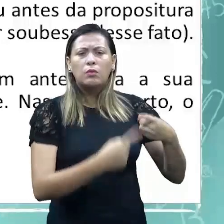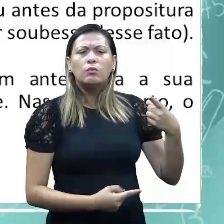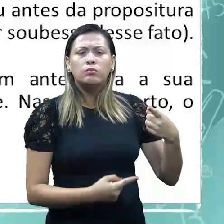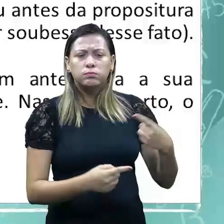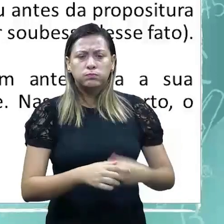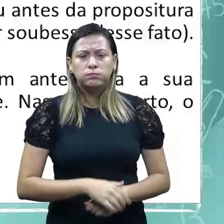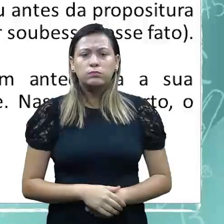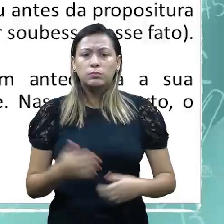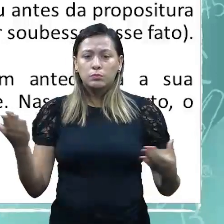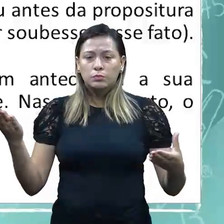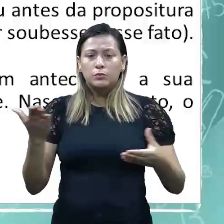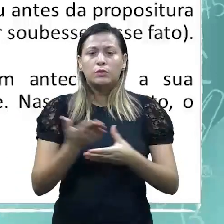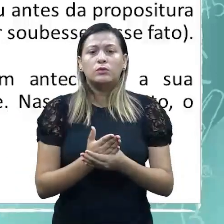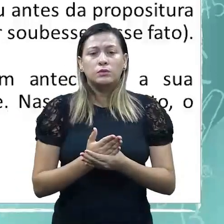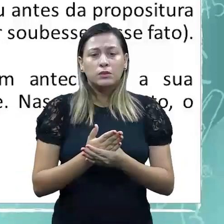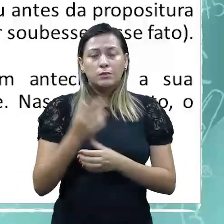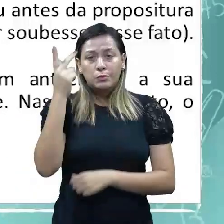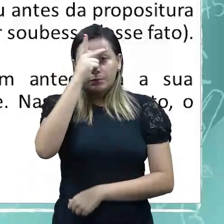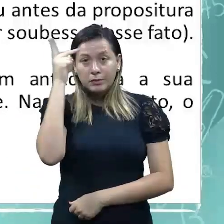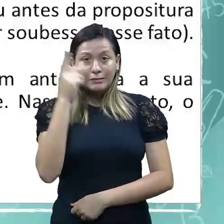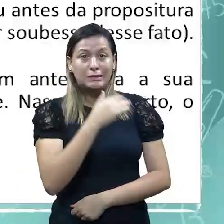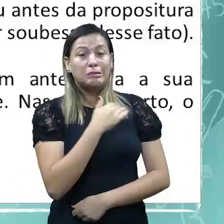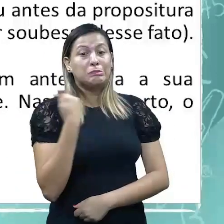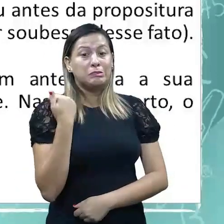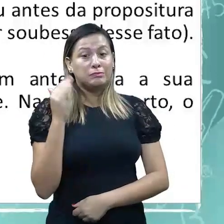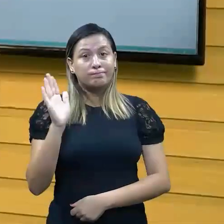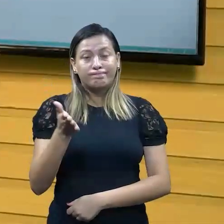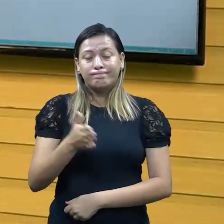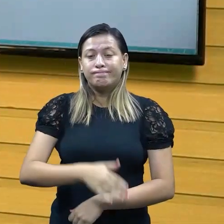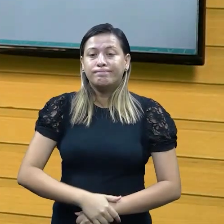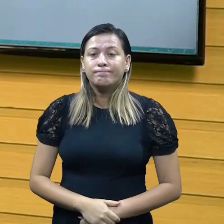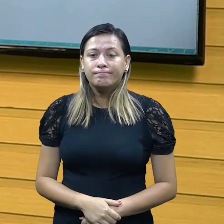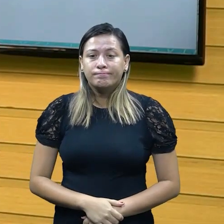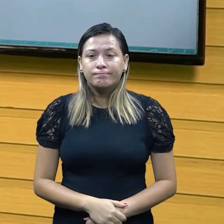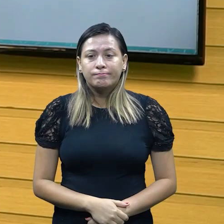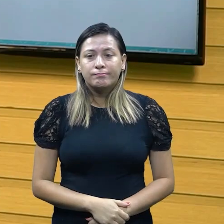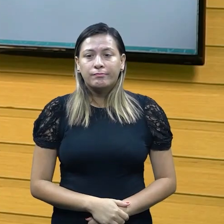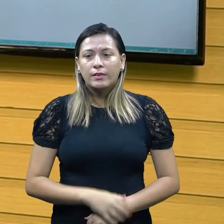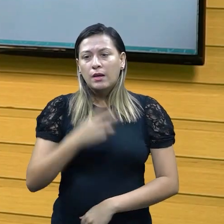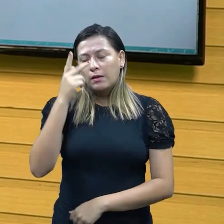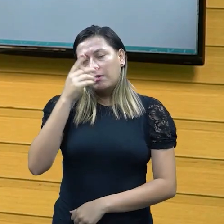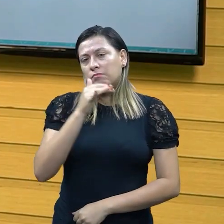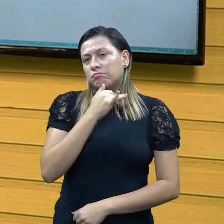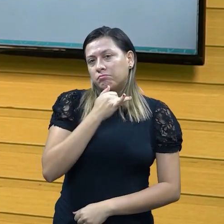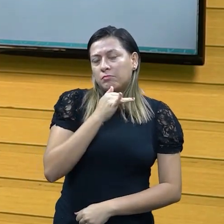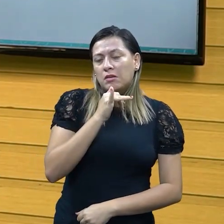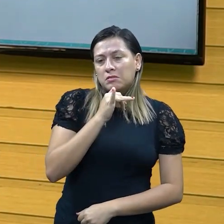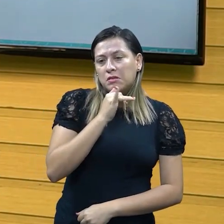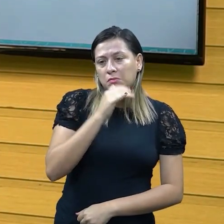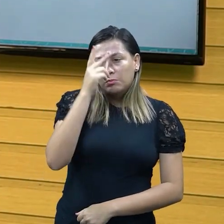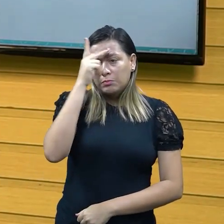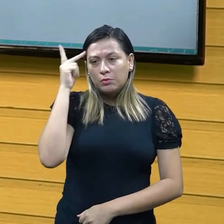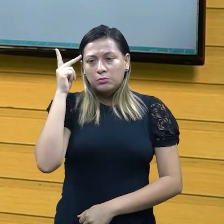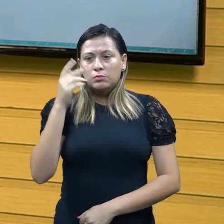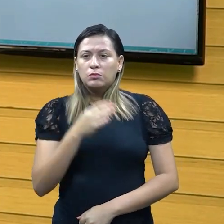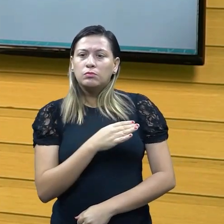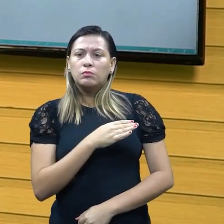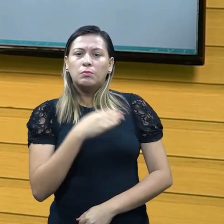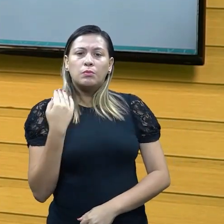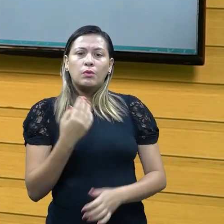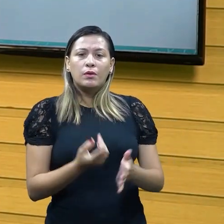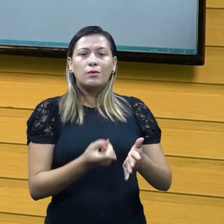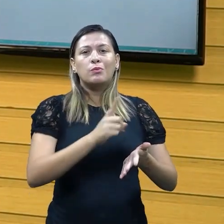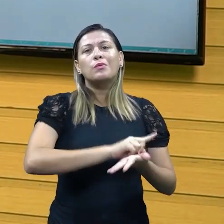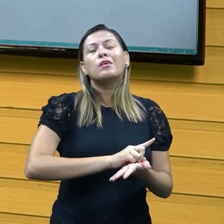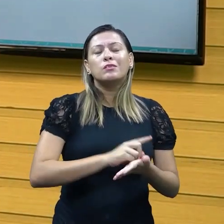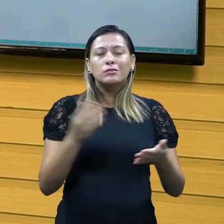o processo instaurado por pessoa morta, certo? Então, o autor faleceu antes da propositura da